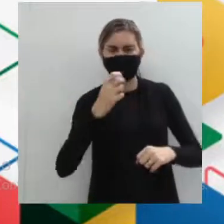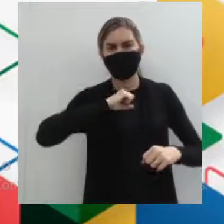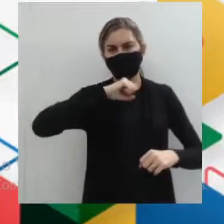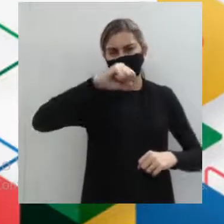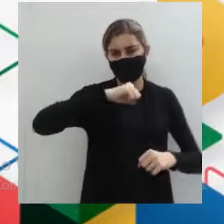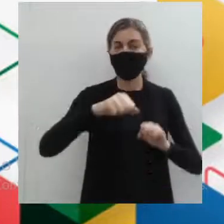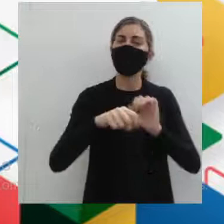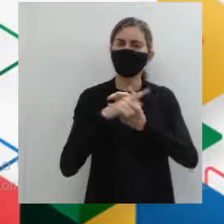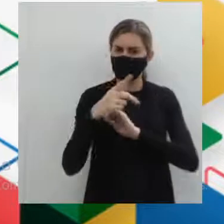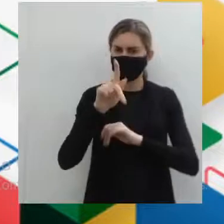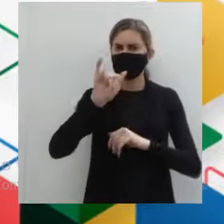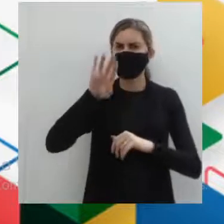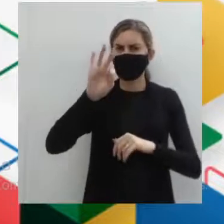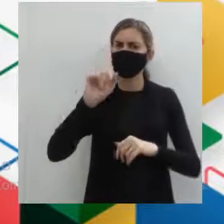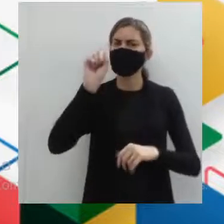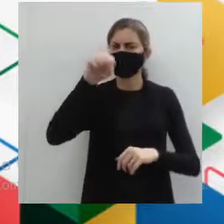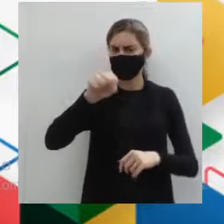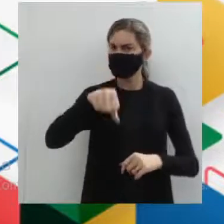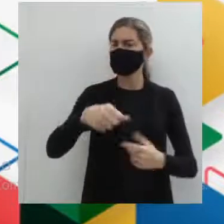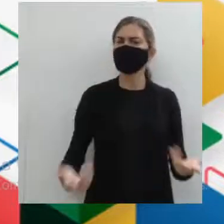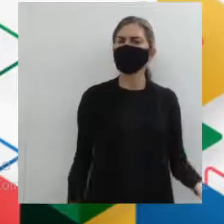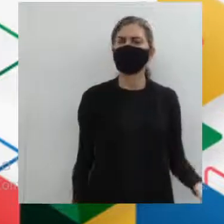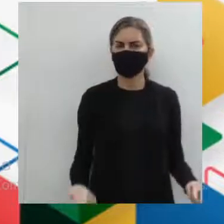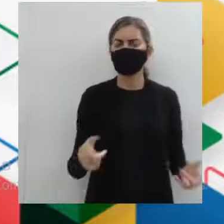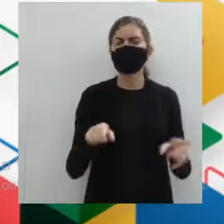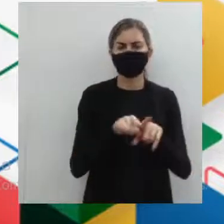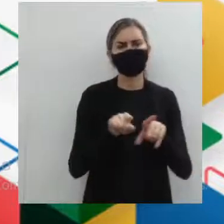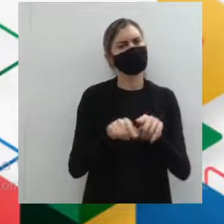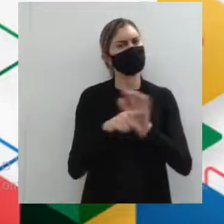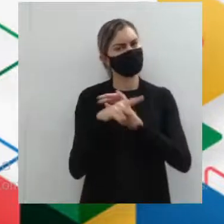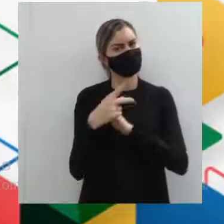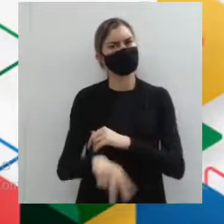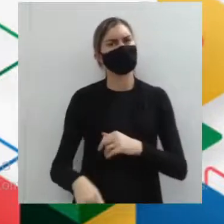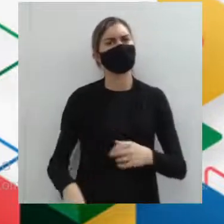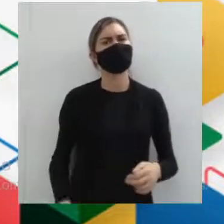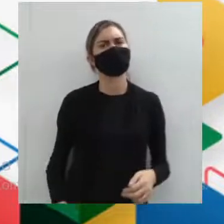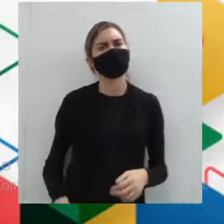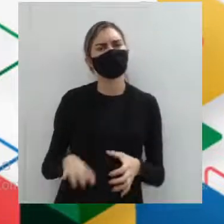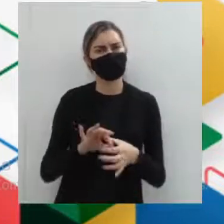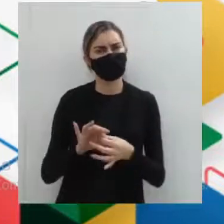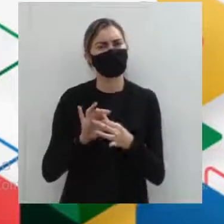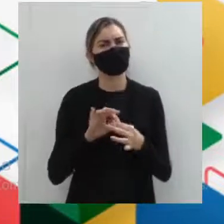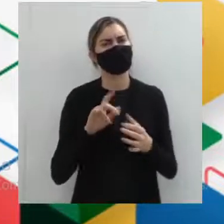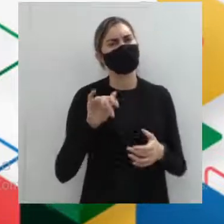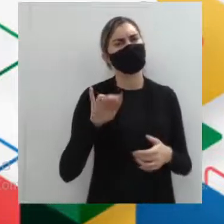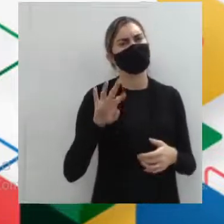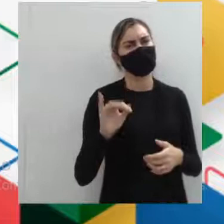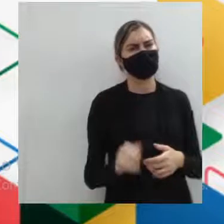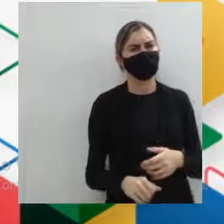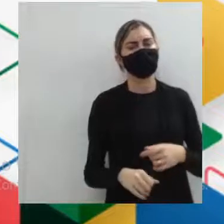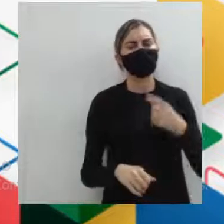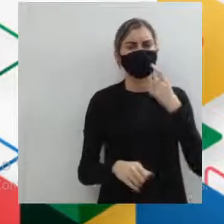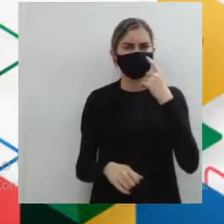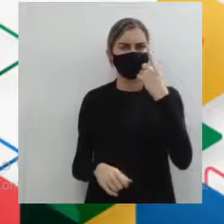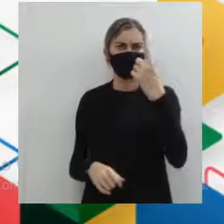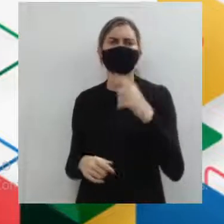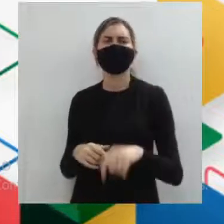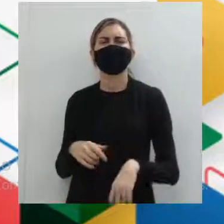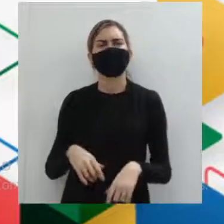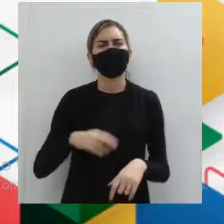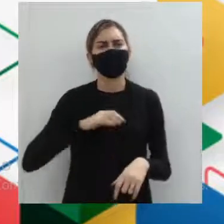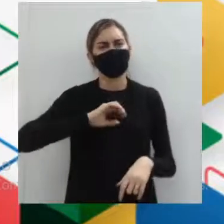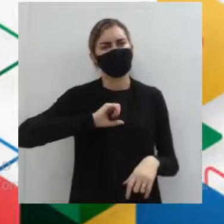Faz parte da ginástica, sim ou não? Sim, também faz parte do universo da ginástica a velocidade. Aí está trabalhando